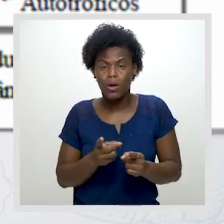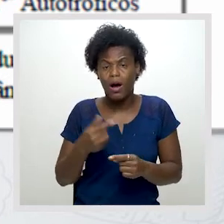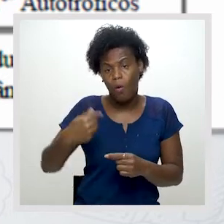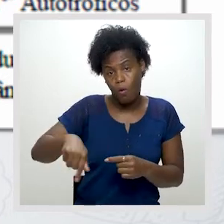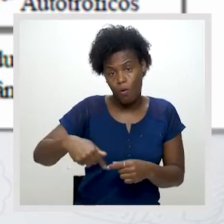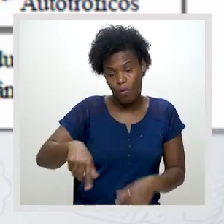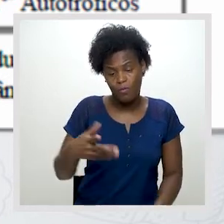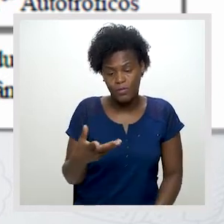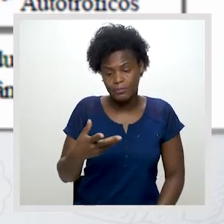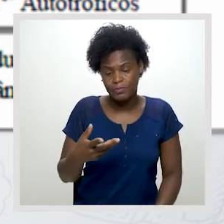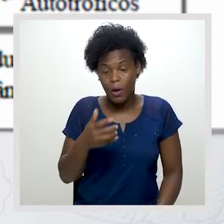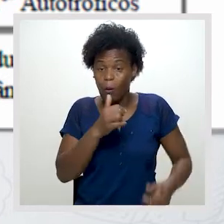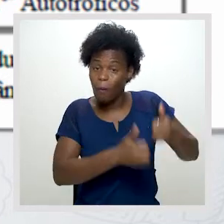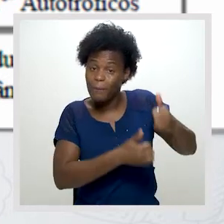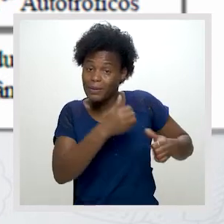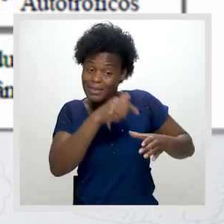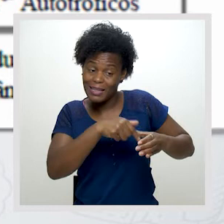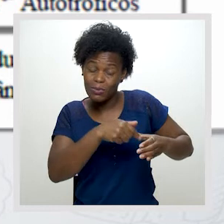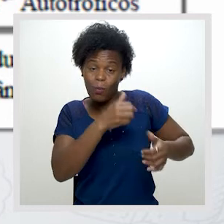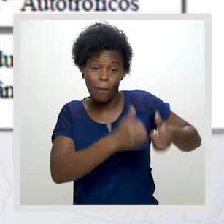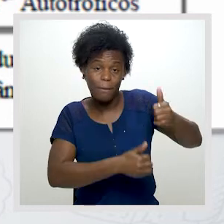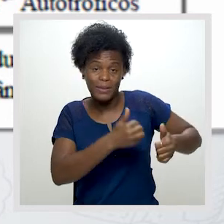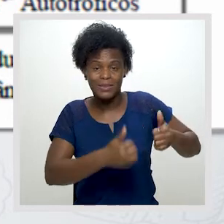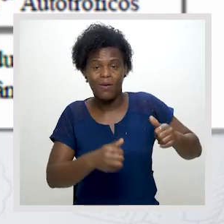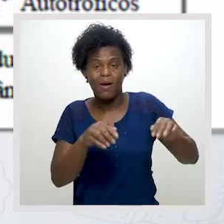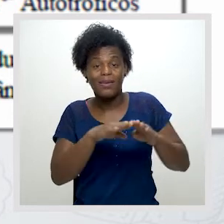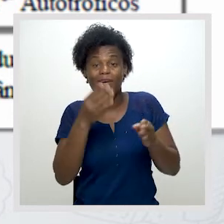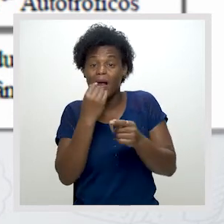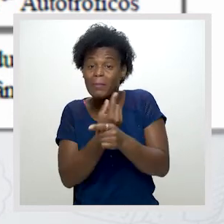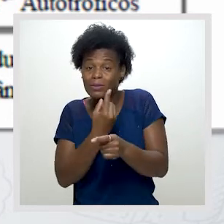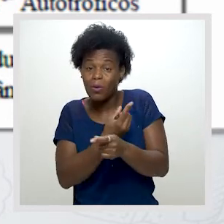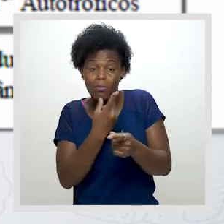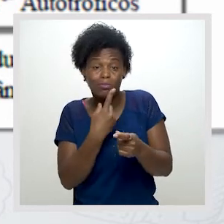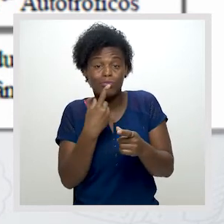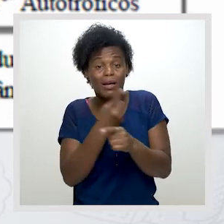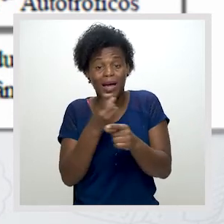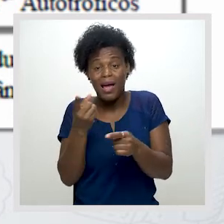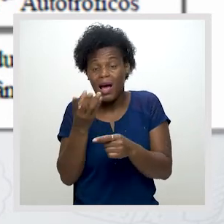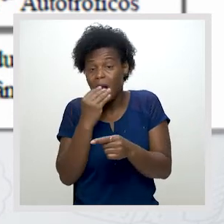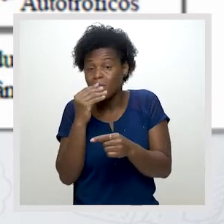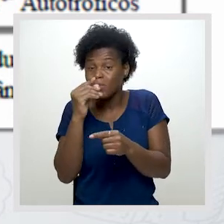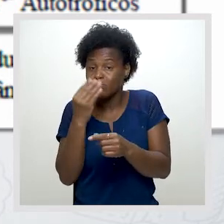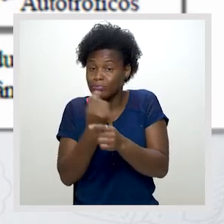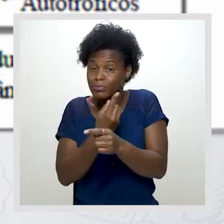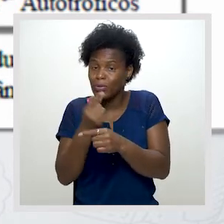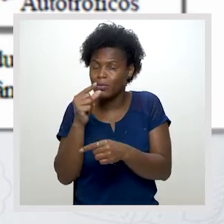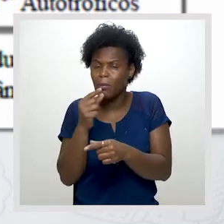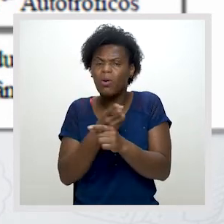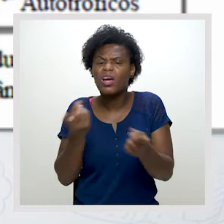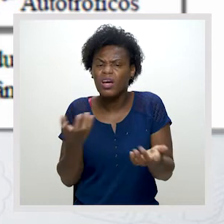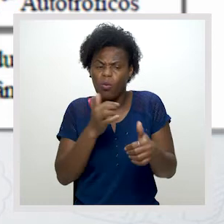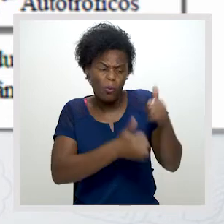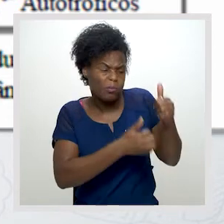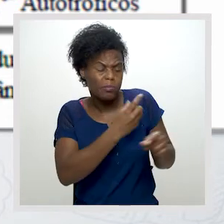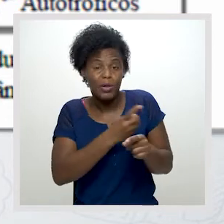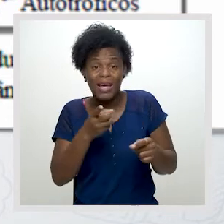uma competição a nível da alimentação. Por quê? Por que houve essa competição? Porque eles